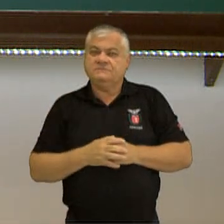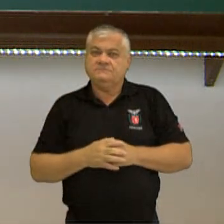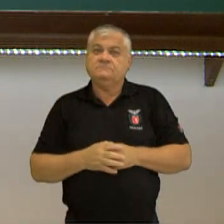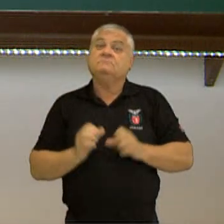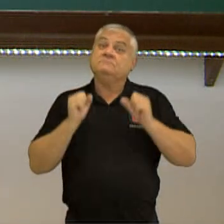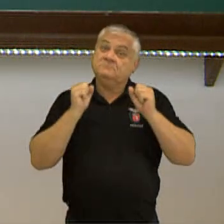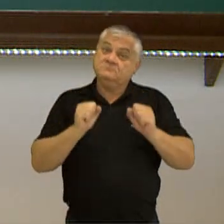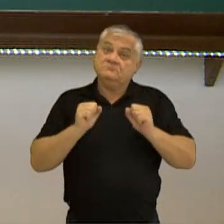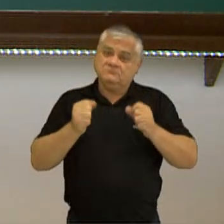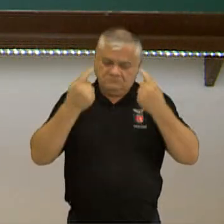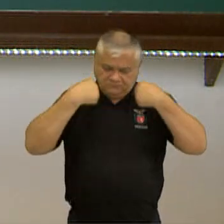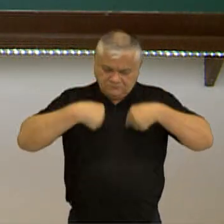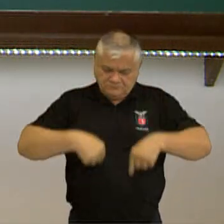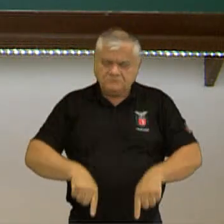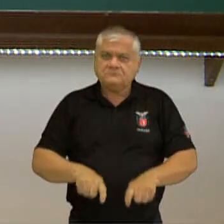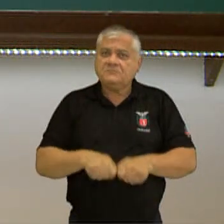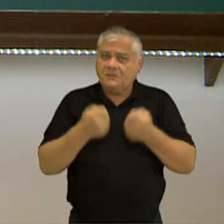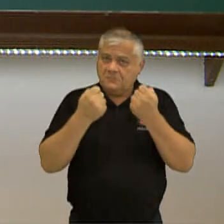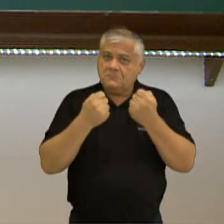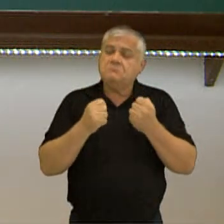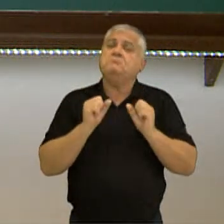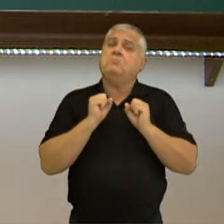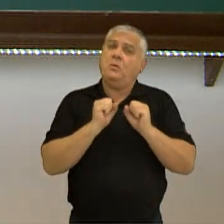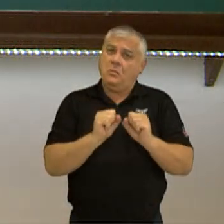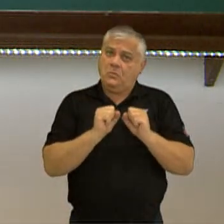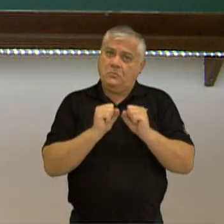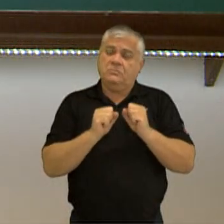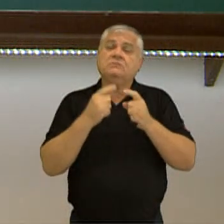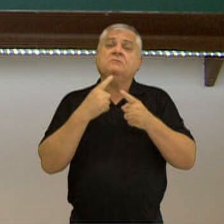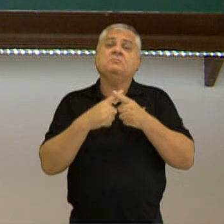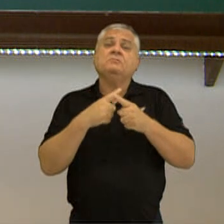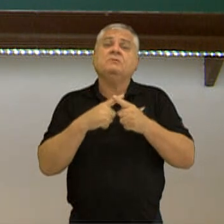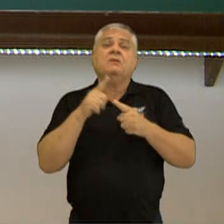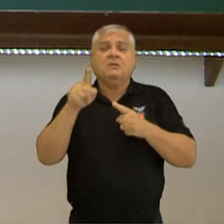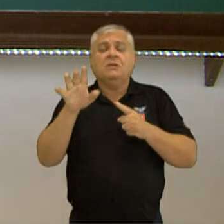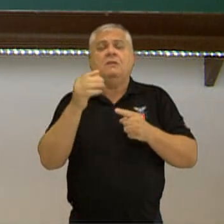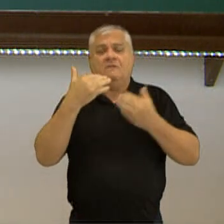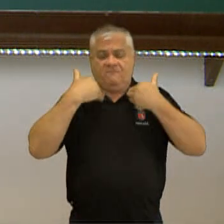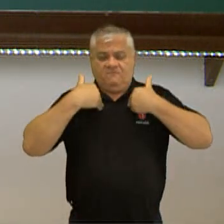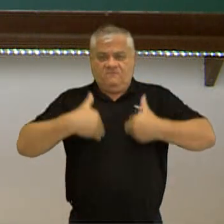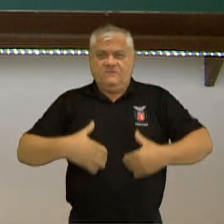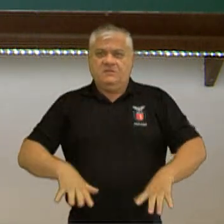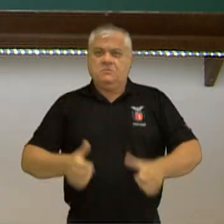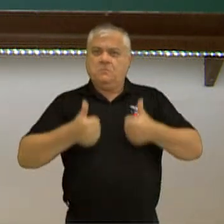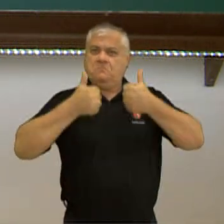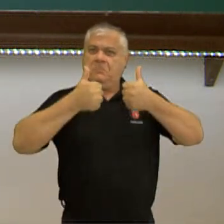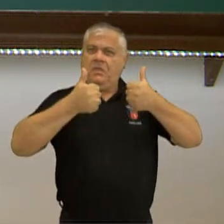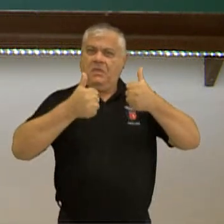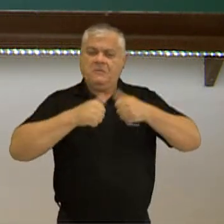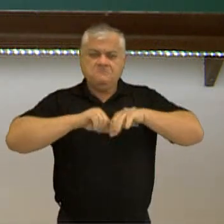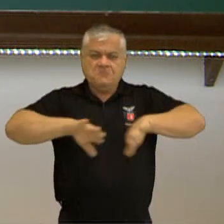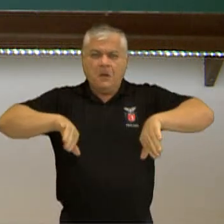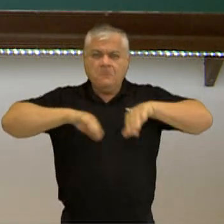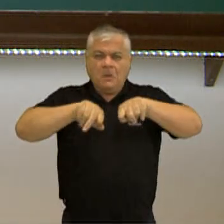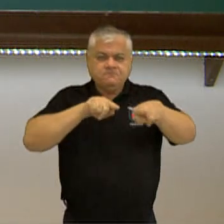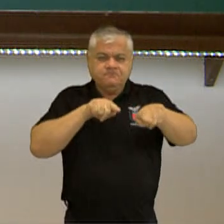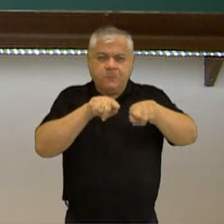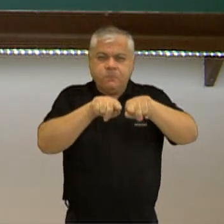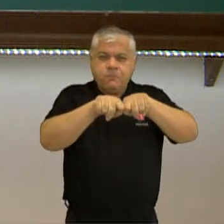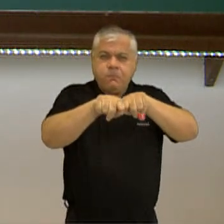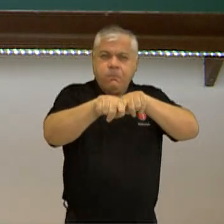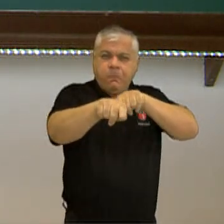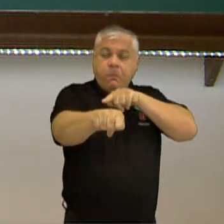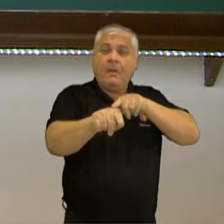para o organismo dele? Isso pode vir a trazer. Ele pode ter um desempenho físico muito bom, porém pode prejudicar em